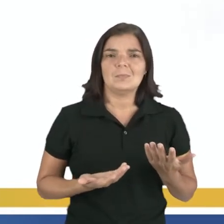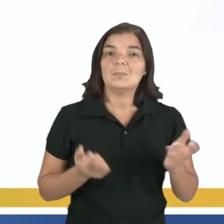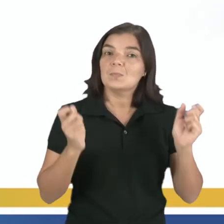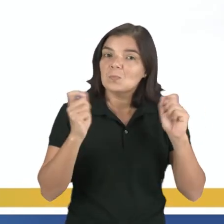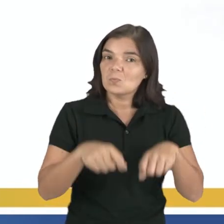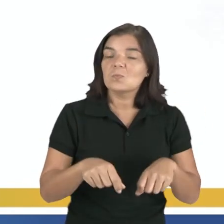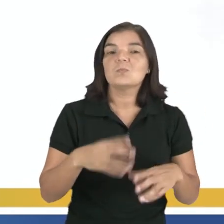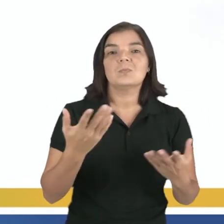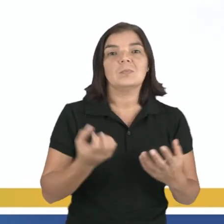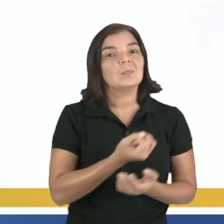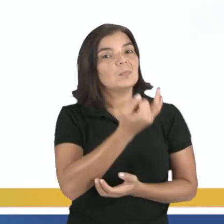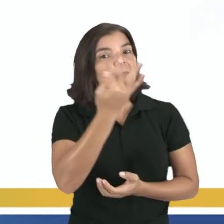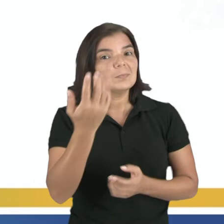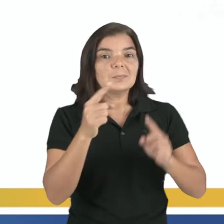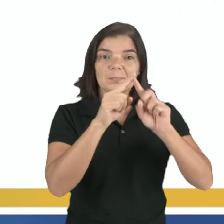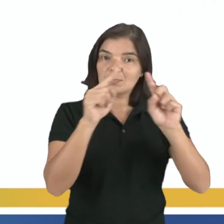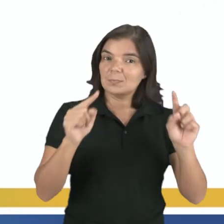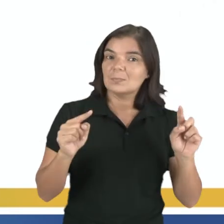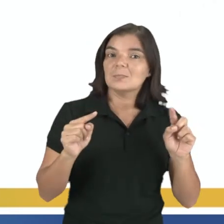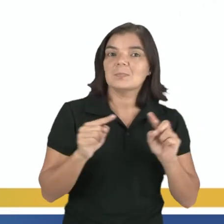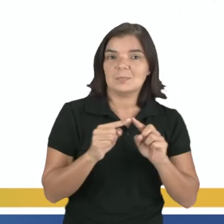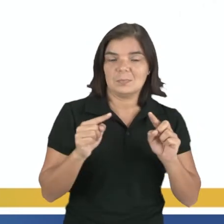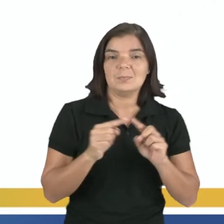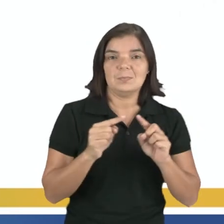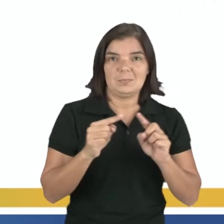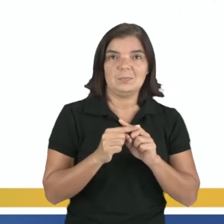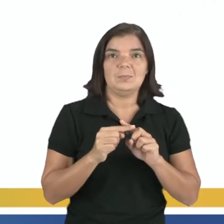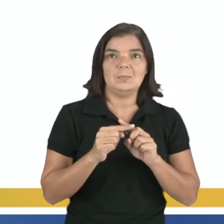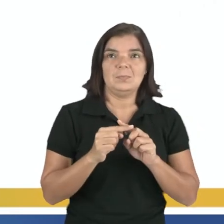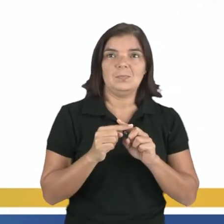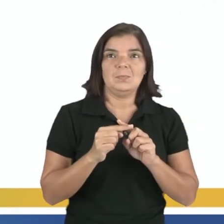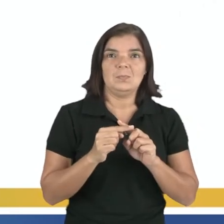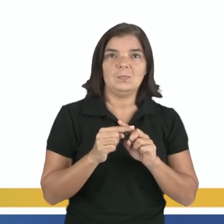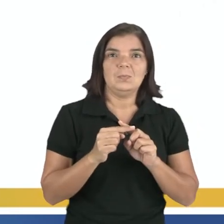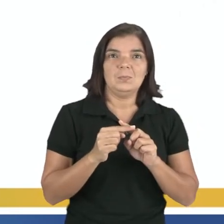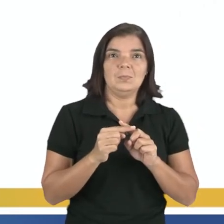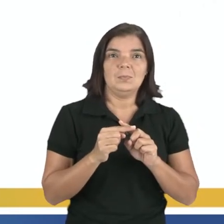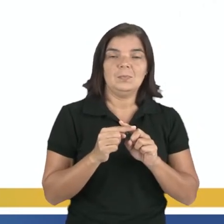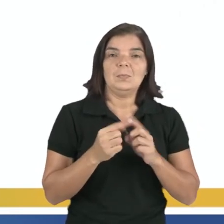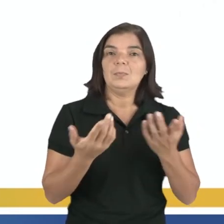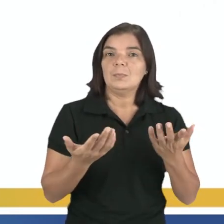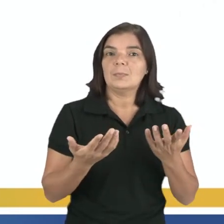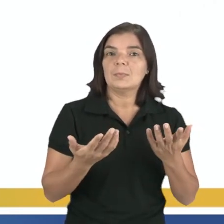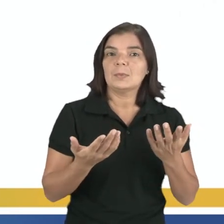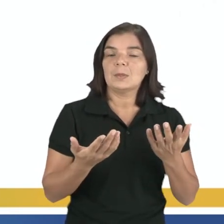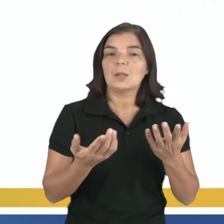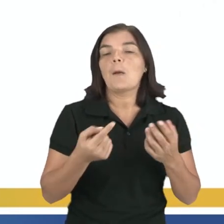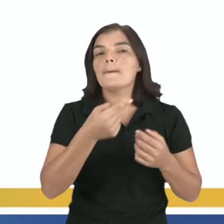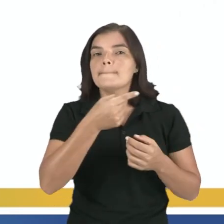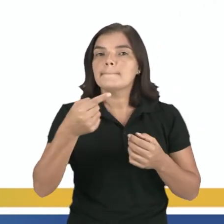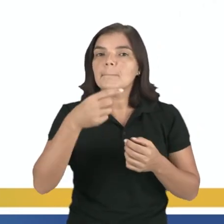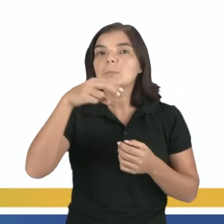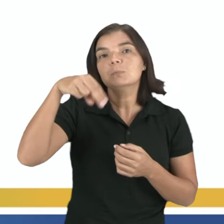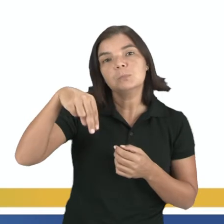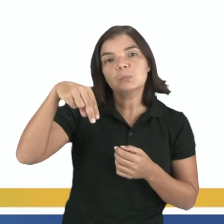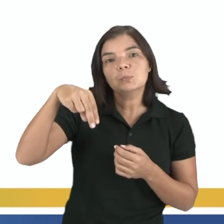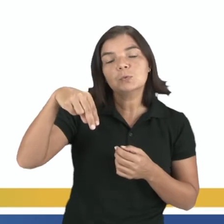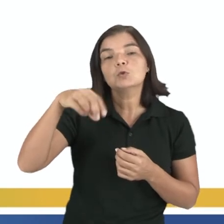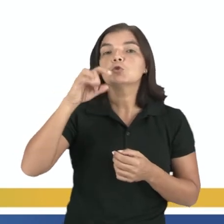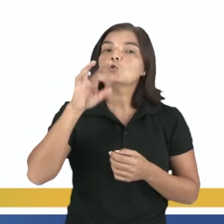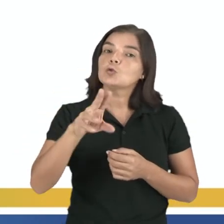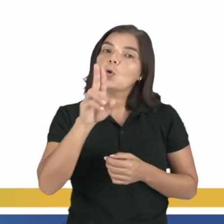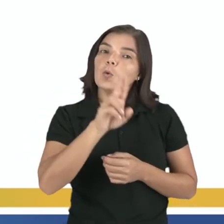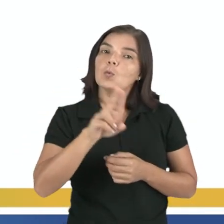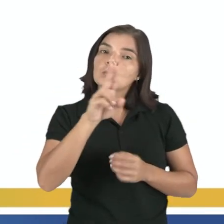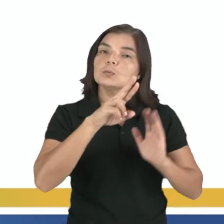poderia determinar a quantidade de quadradinhos na enésima barra, ou seja, a barra de posição n, bastaria usar